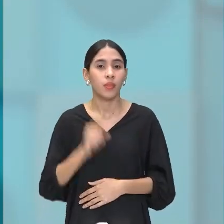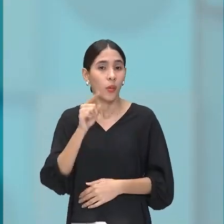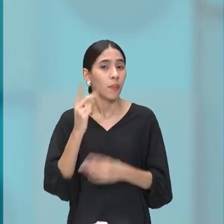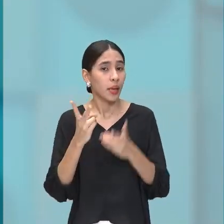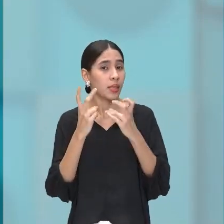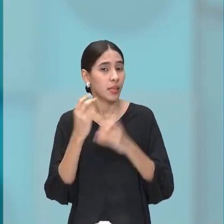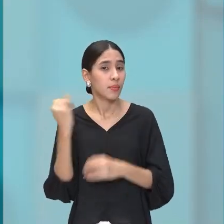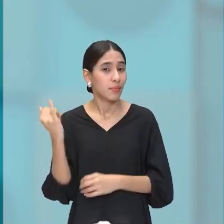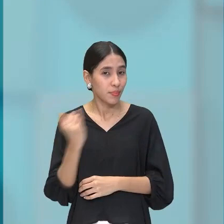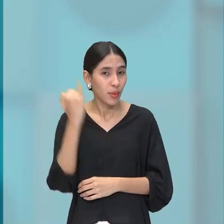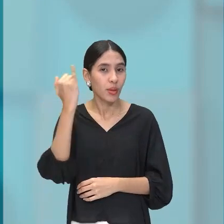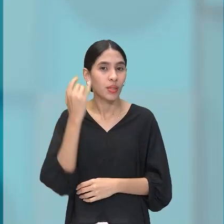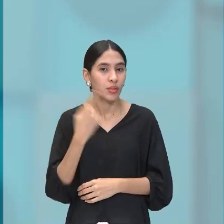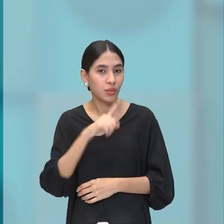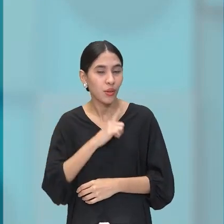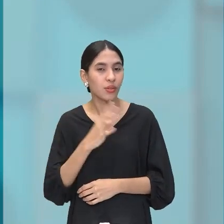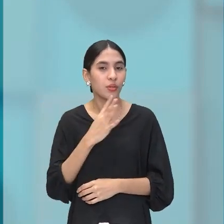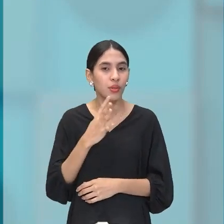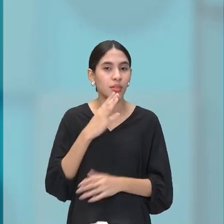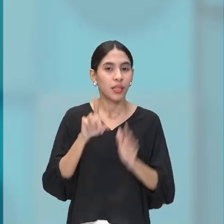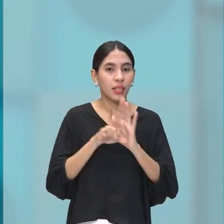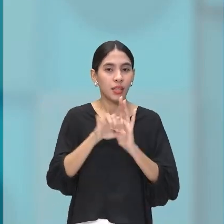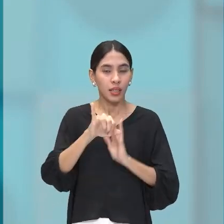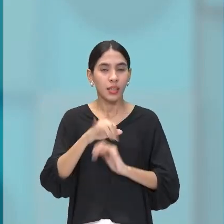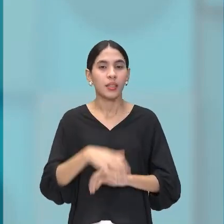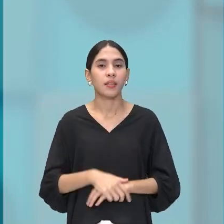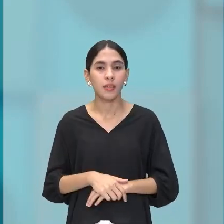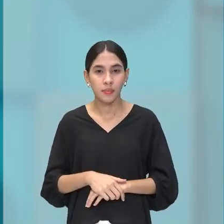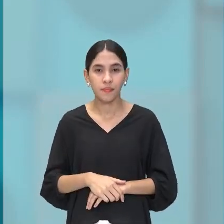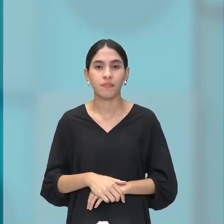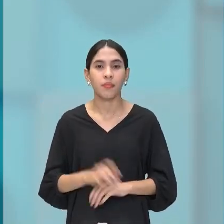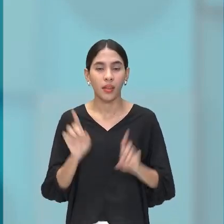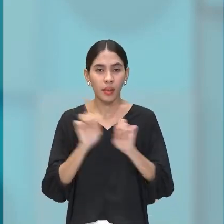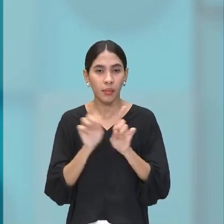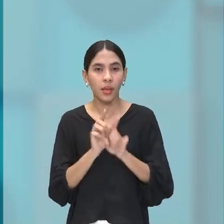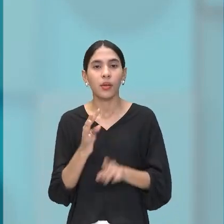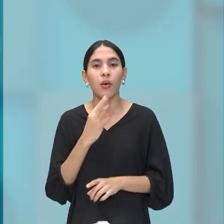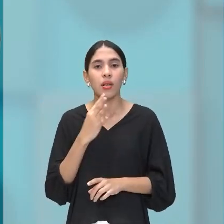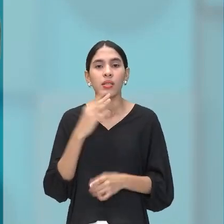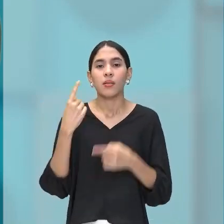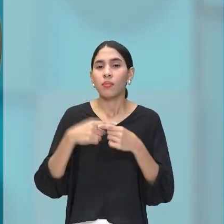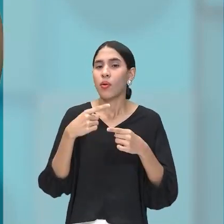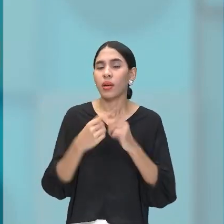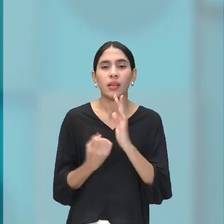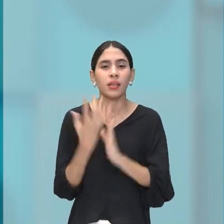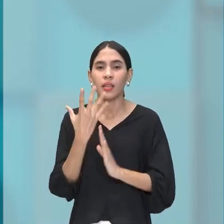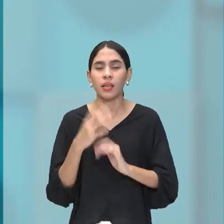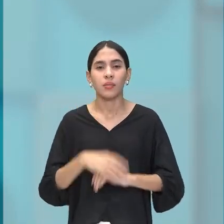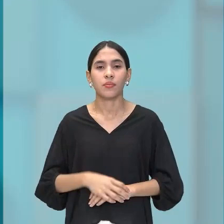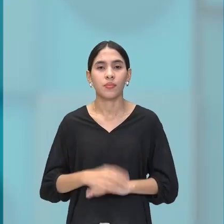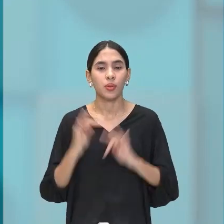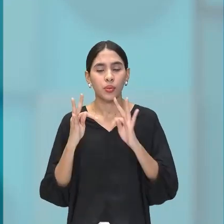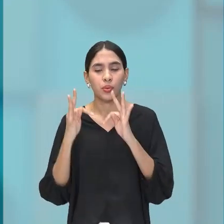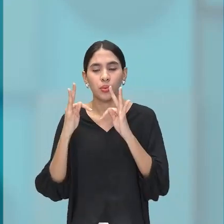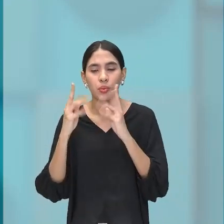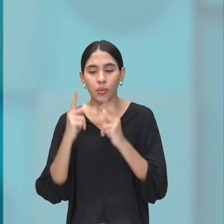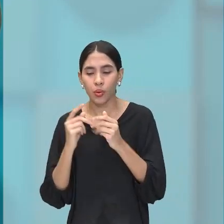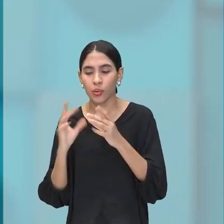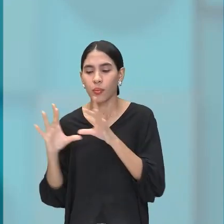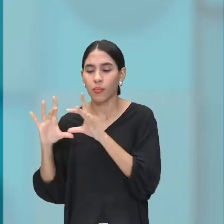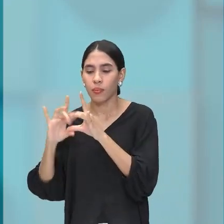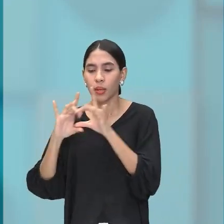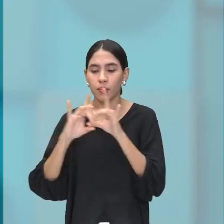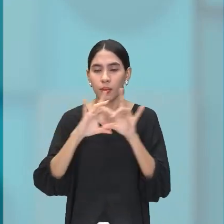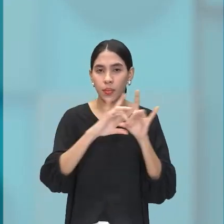de reconhecer as leis e de conhecer o porquê que elas surgiram, todo o contexto a partir do